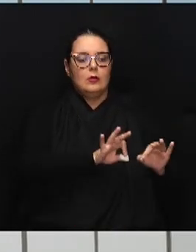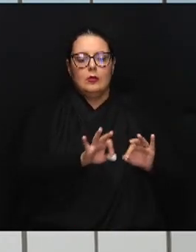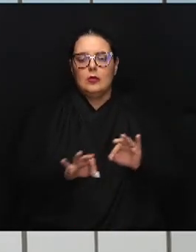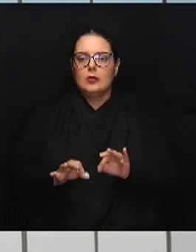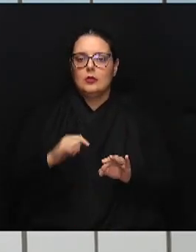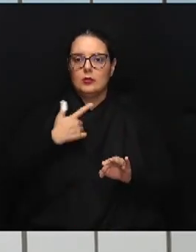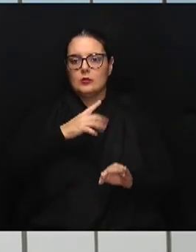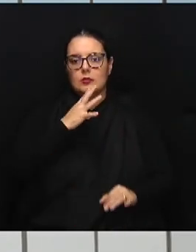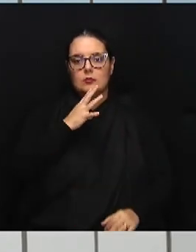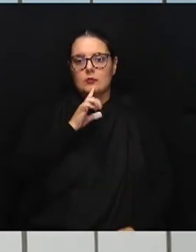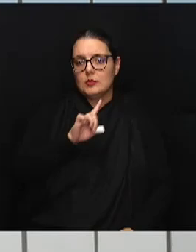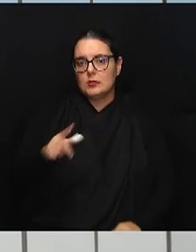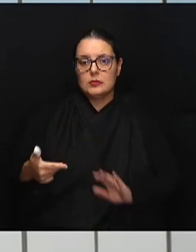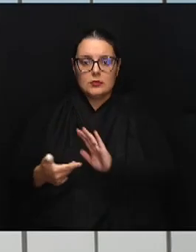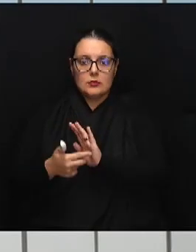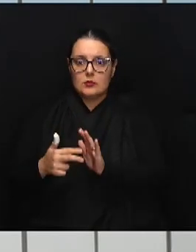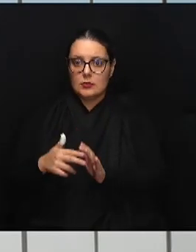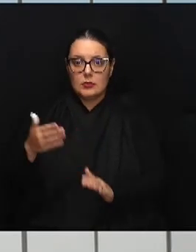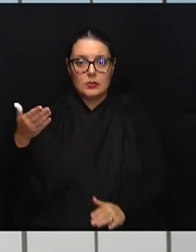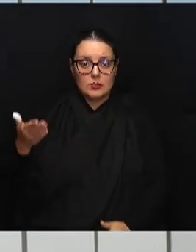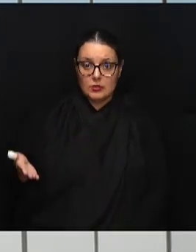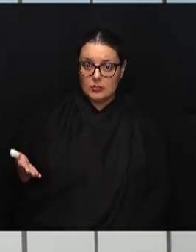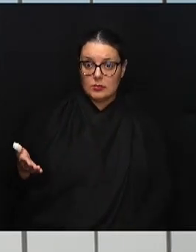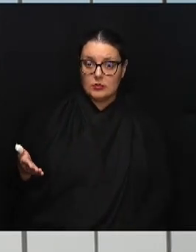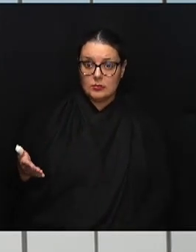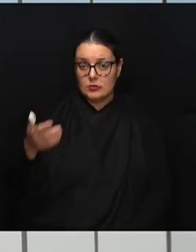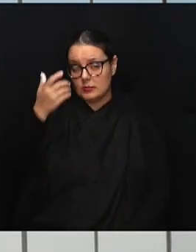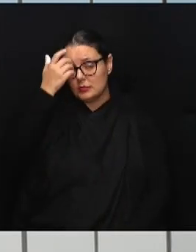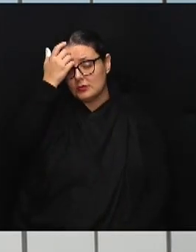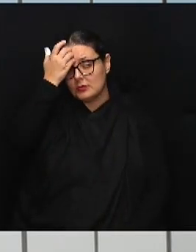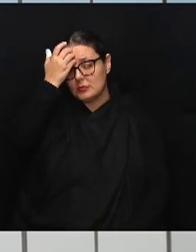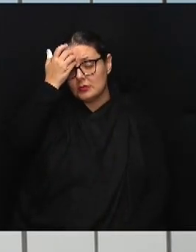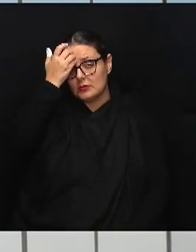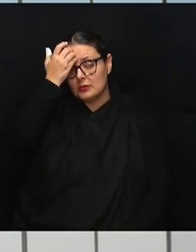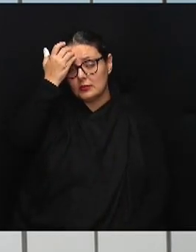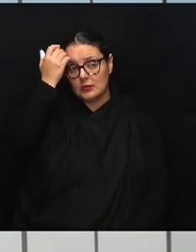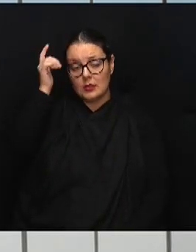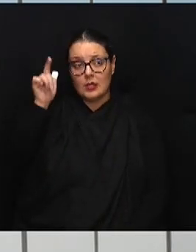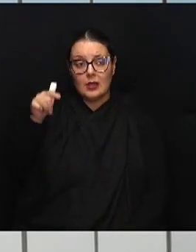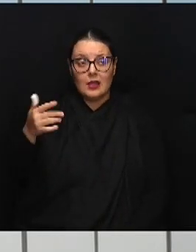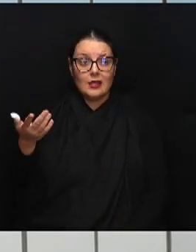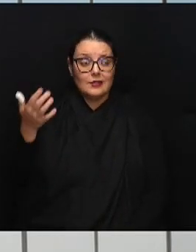Mas não quer dizer que isso esteja sendo